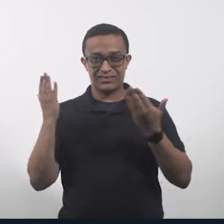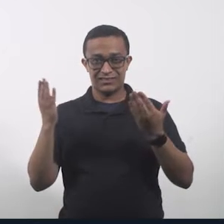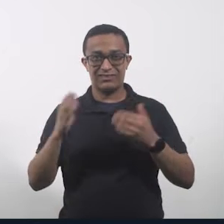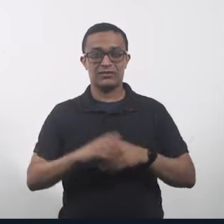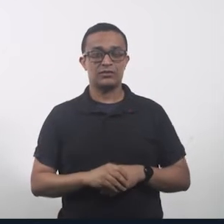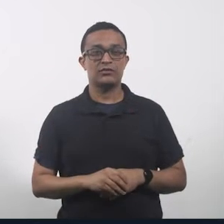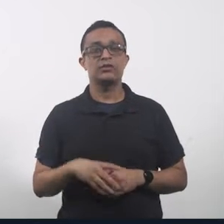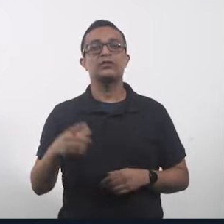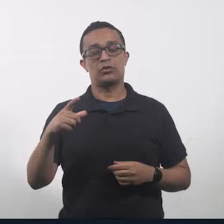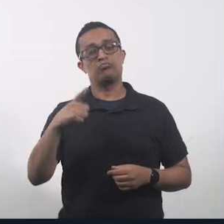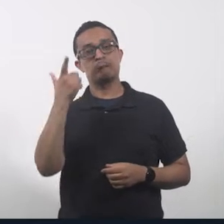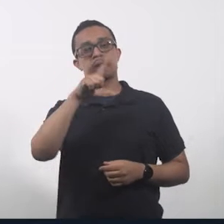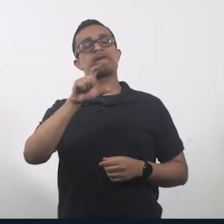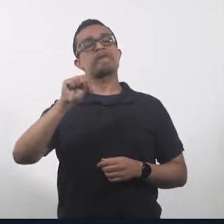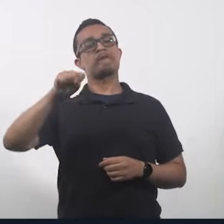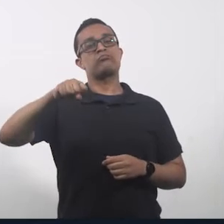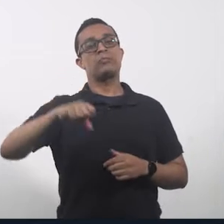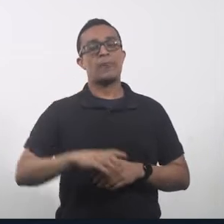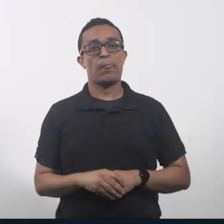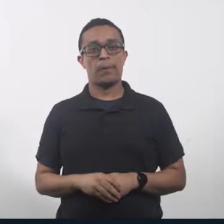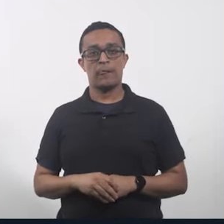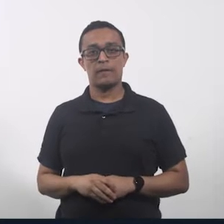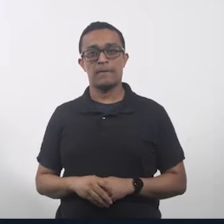indicador, isso já foi atingido.